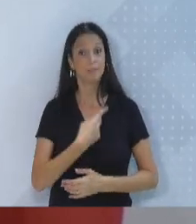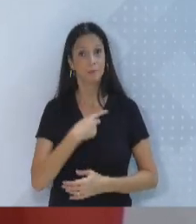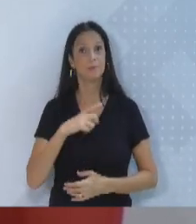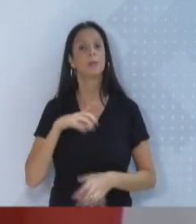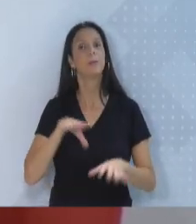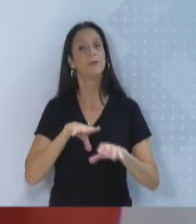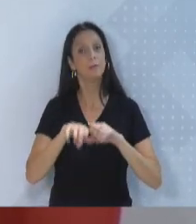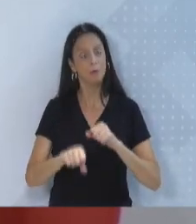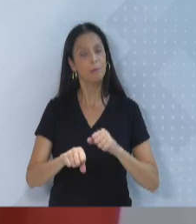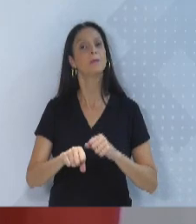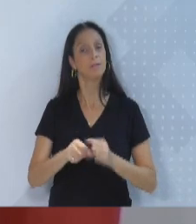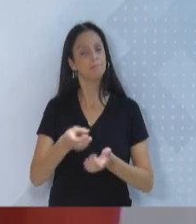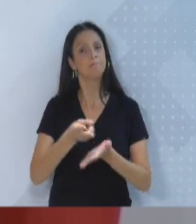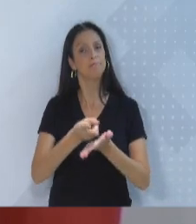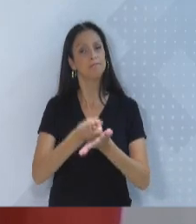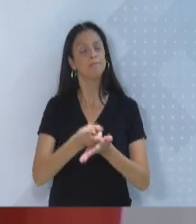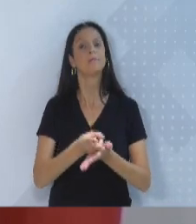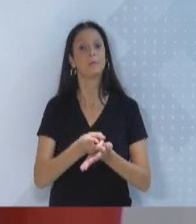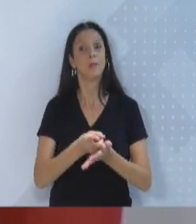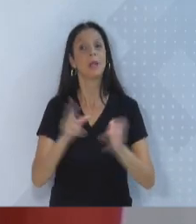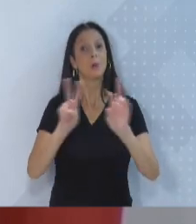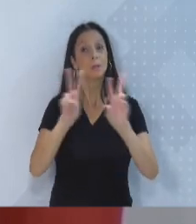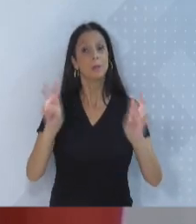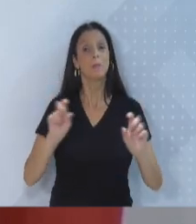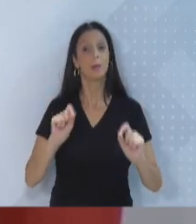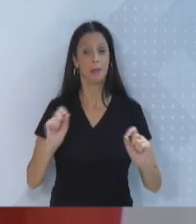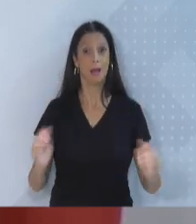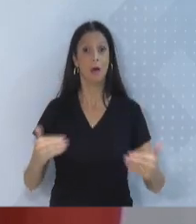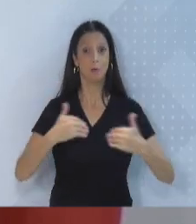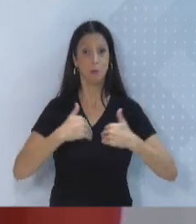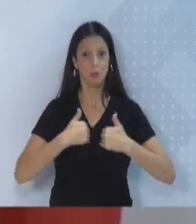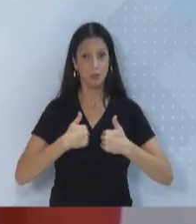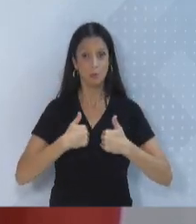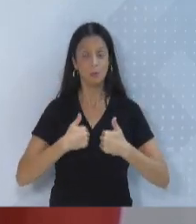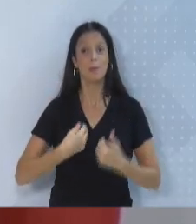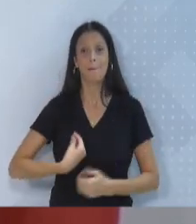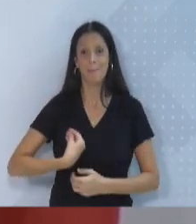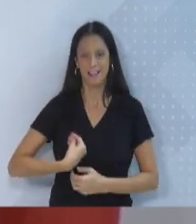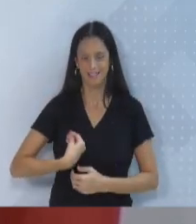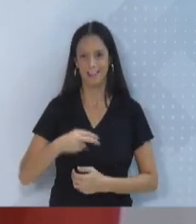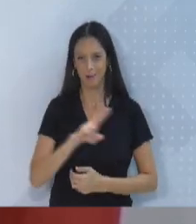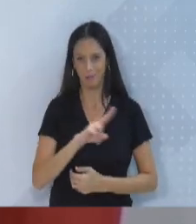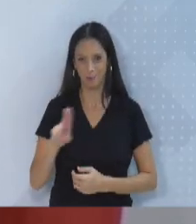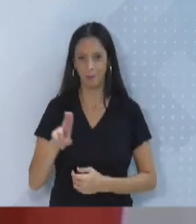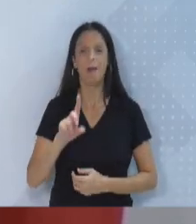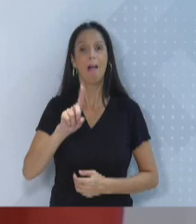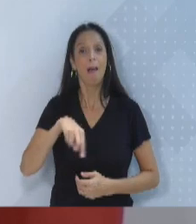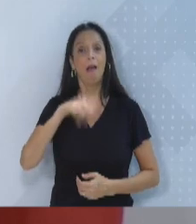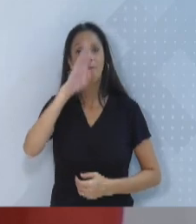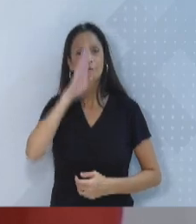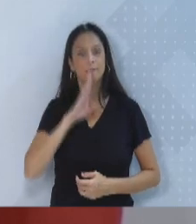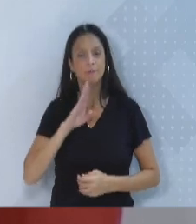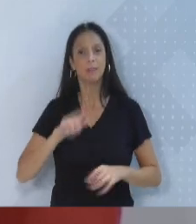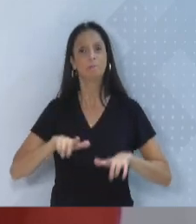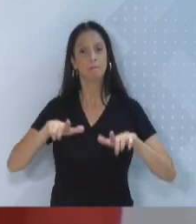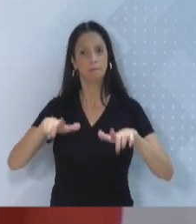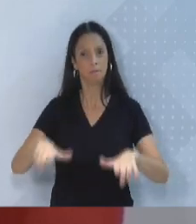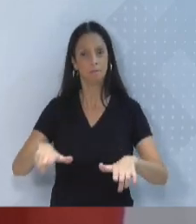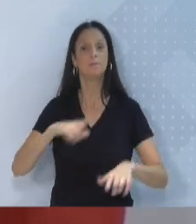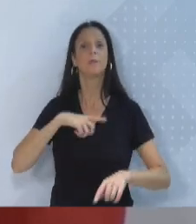continuada, que é o Autismos Presente, totalmente gratuita, certificada, com